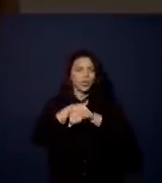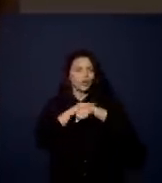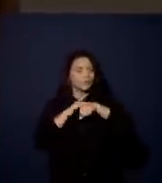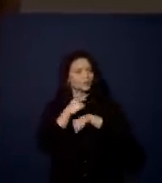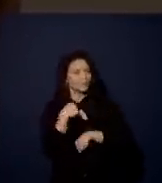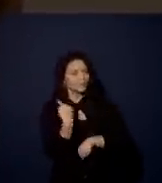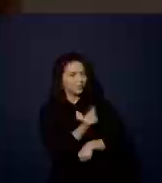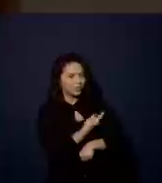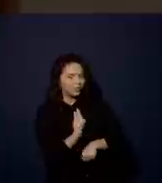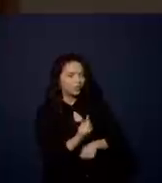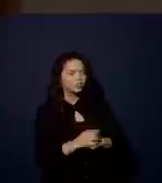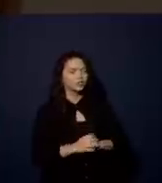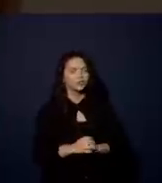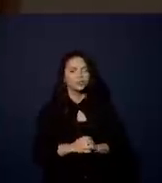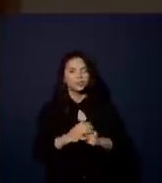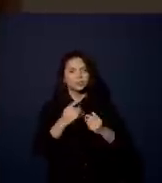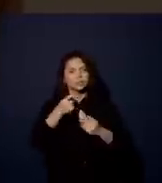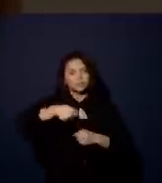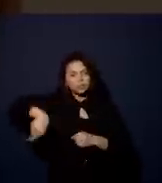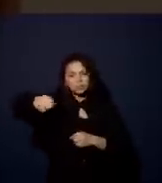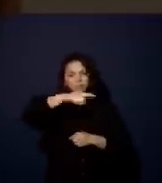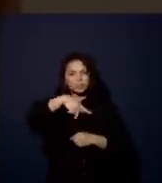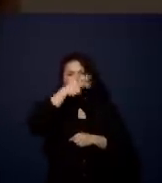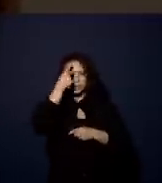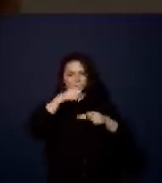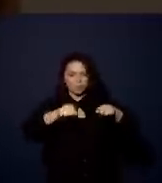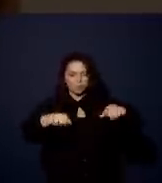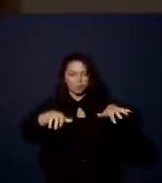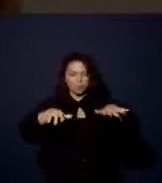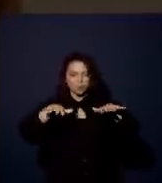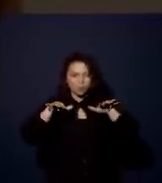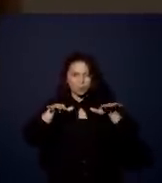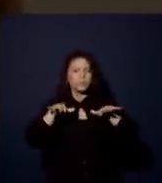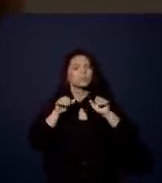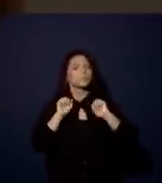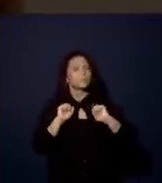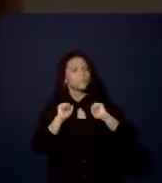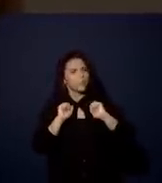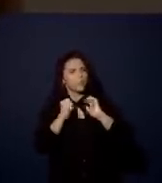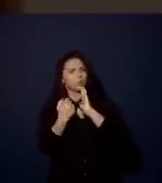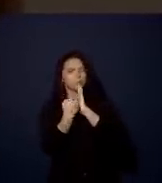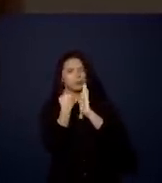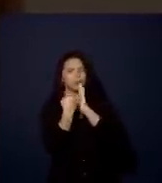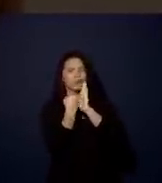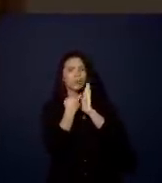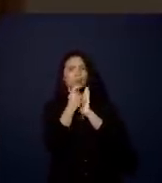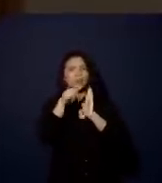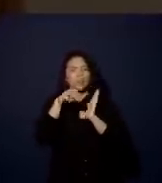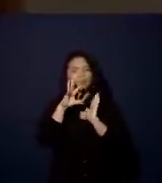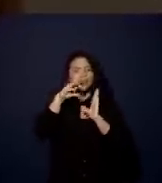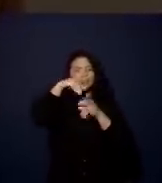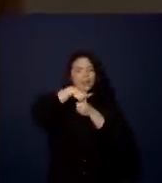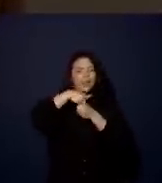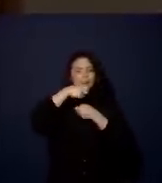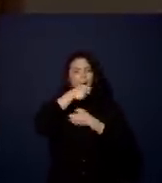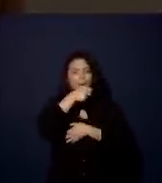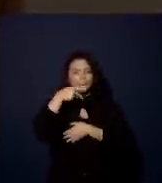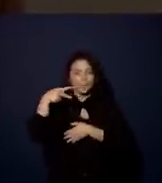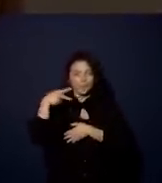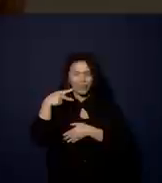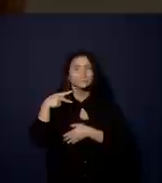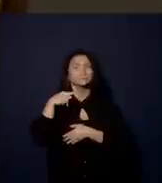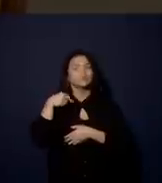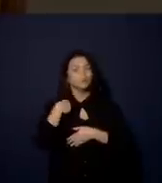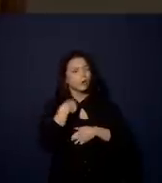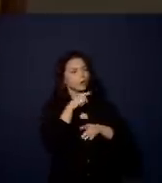né pessoal fique à vontade também acho que né Vocês podem mandar a pergunta pelo app e eu vou repassando aqui